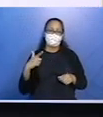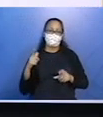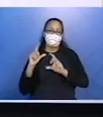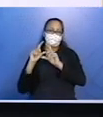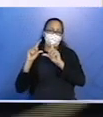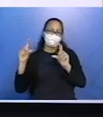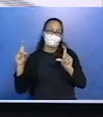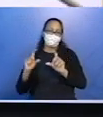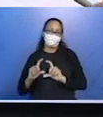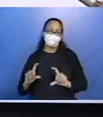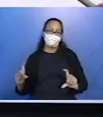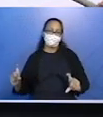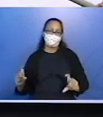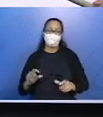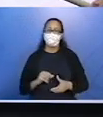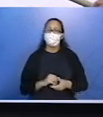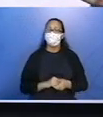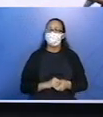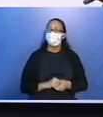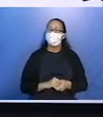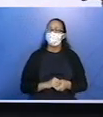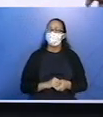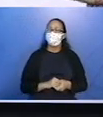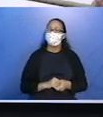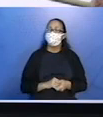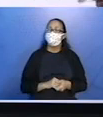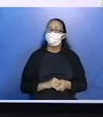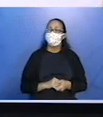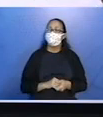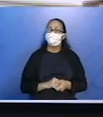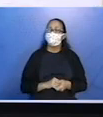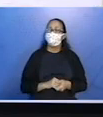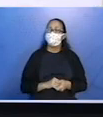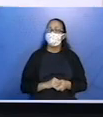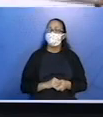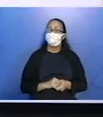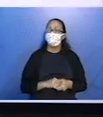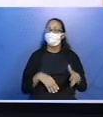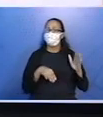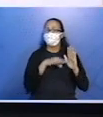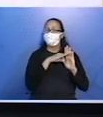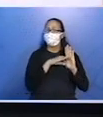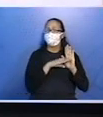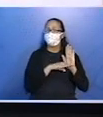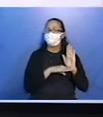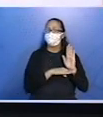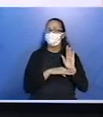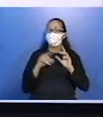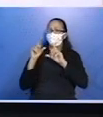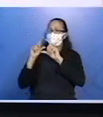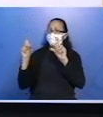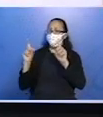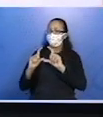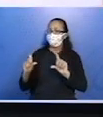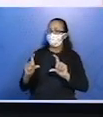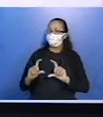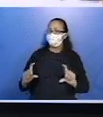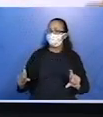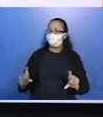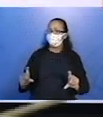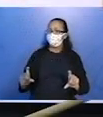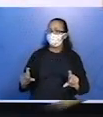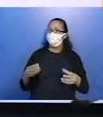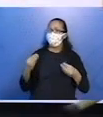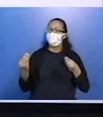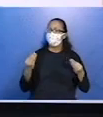frases. Olha aqui, temos várias frases aqui. Um sabugo que ficou sábio. Como